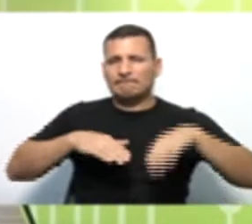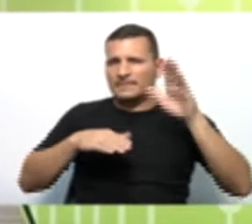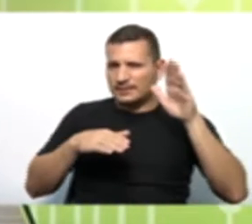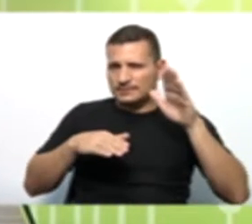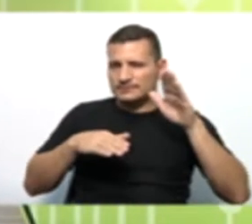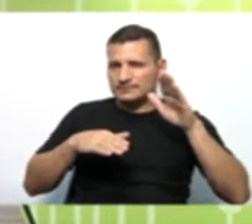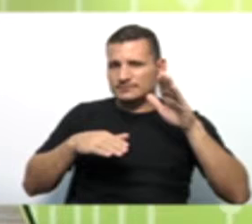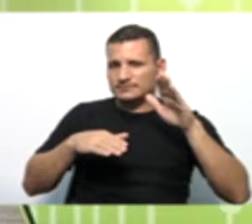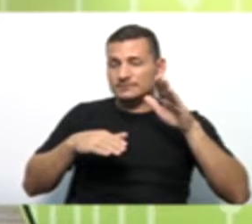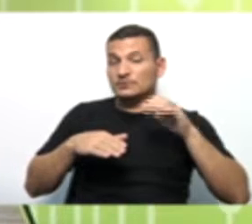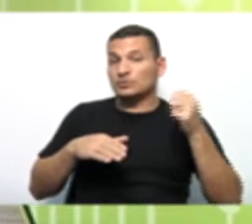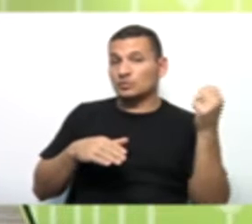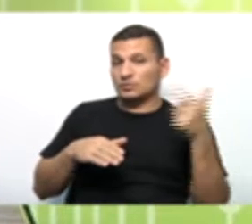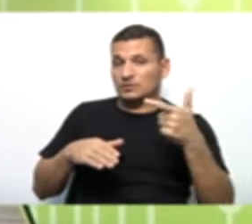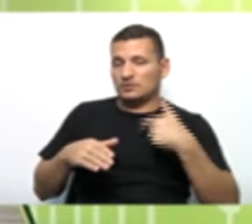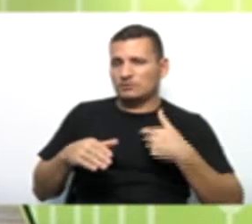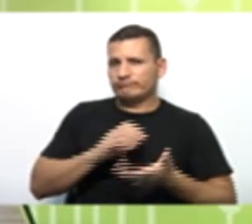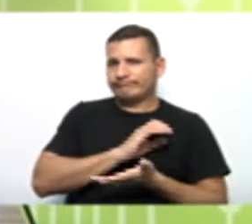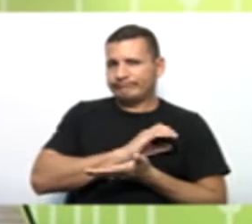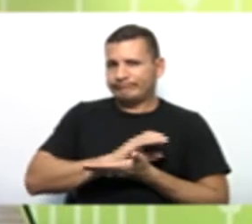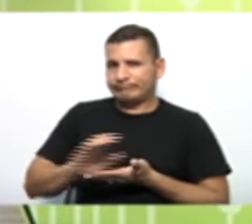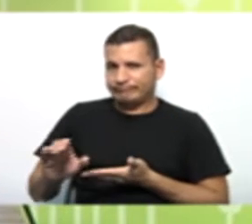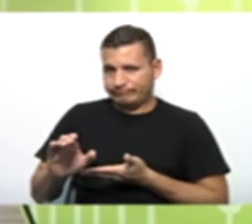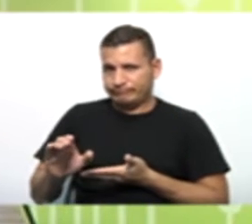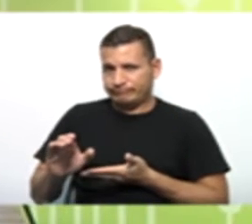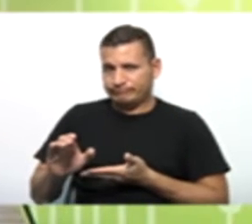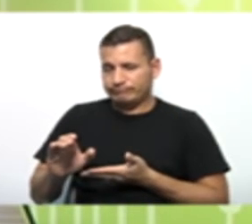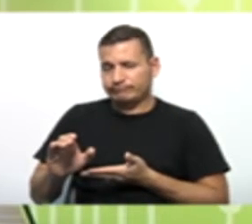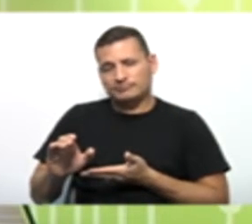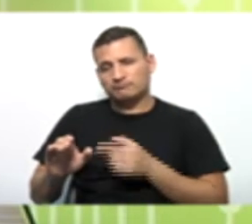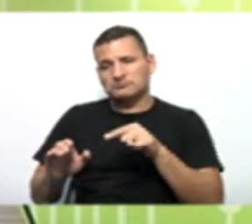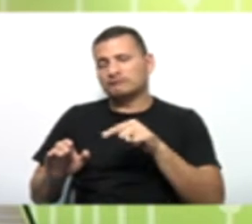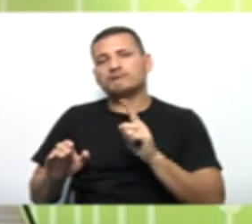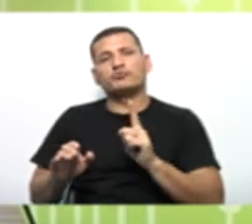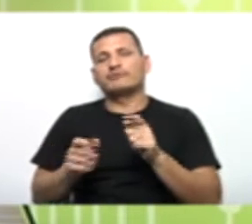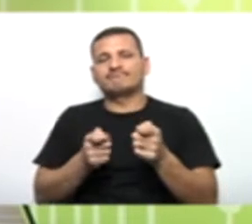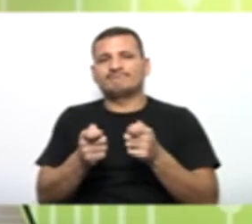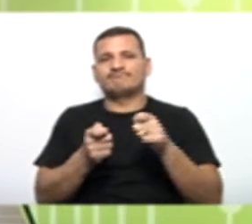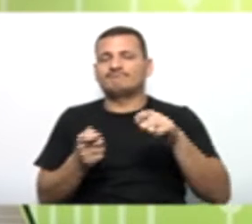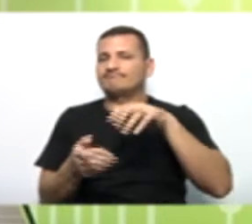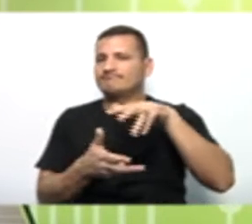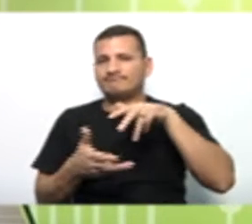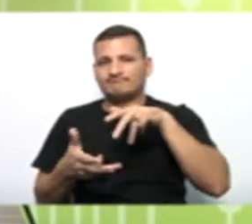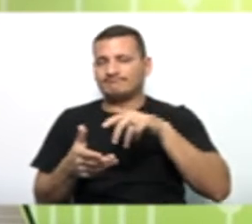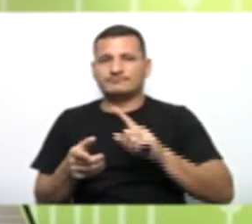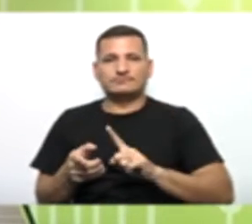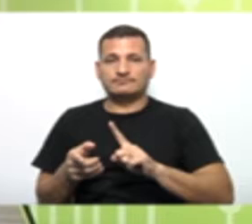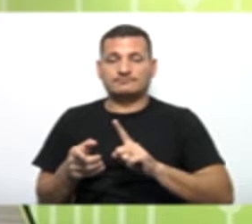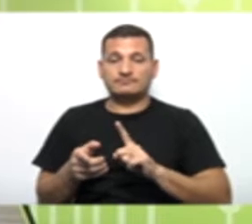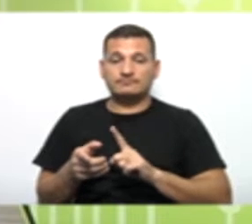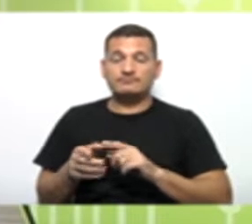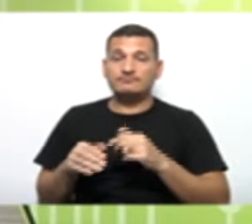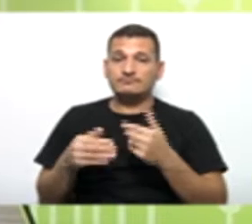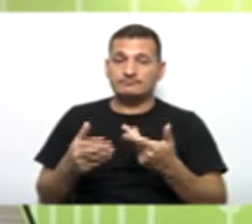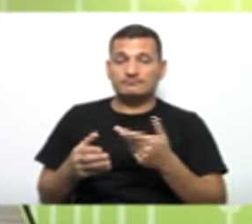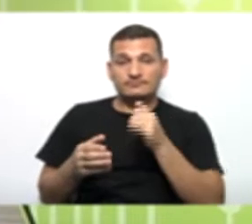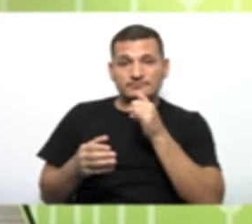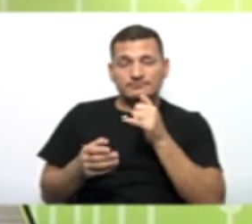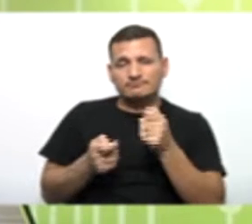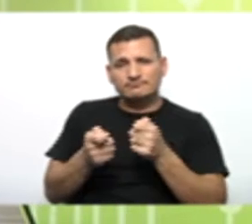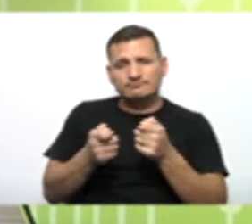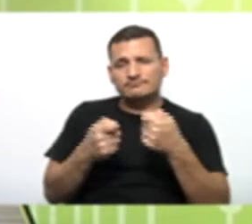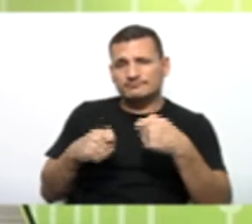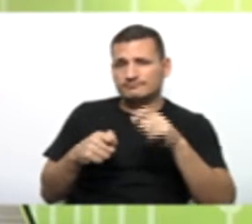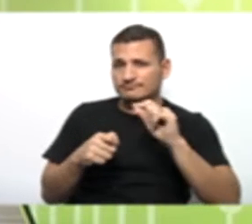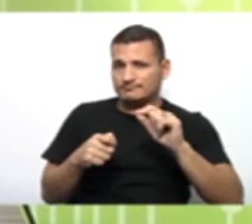do que o que eu estou investindo para desenvolver essa atividade, ela não pode ser considerada sustentável. Então, para que a atividade seja sustentável, ela